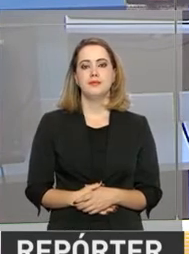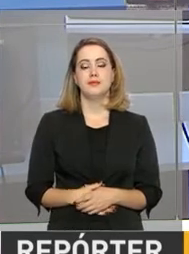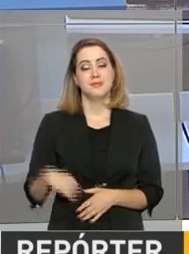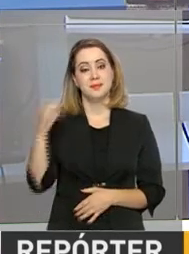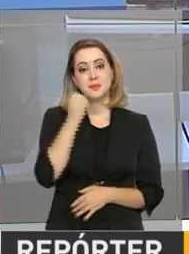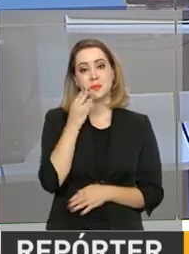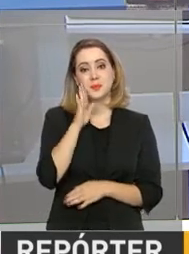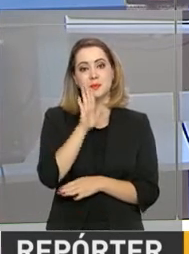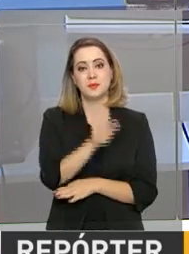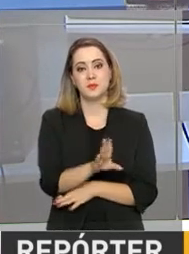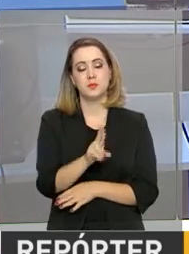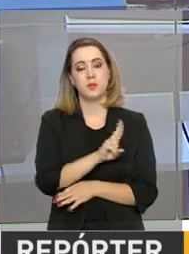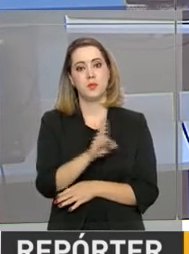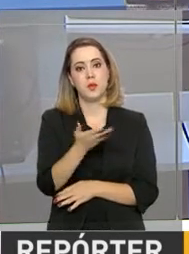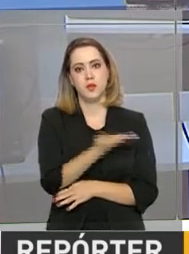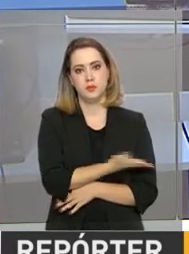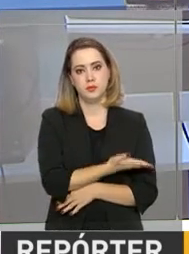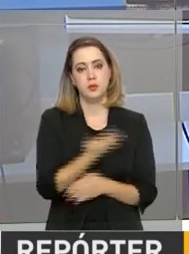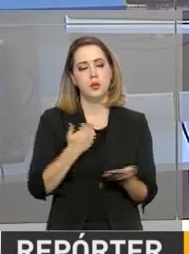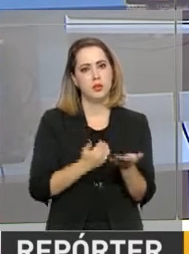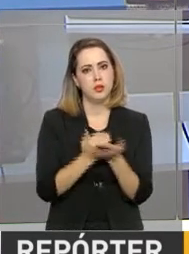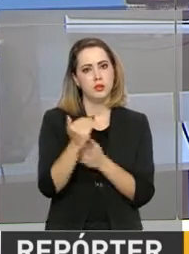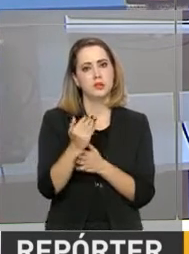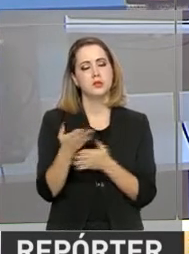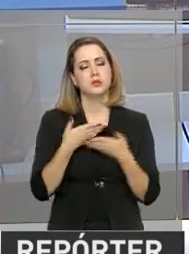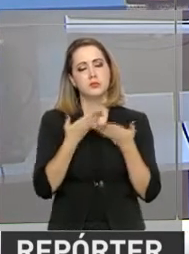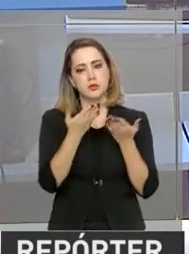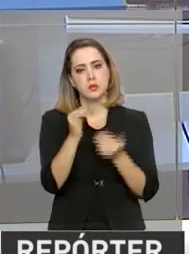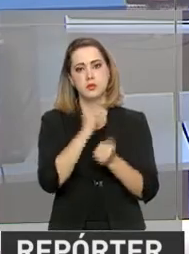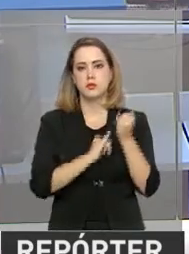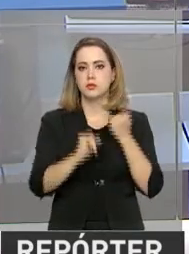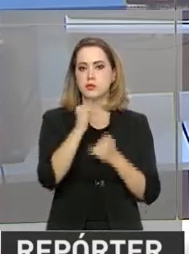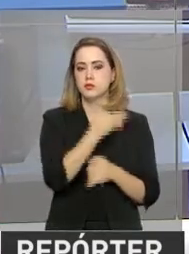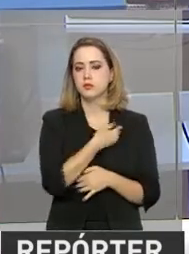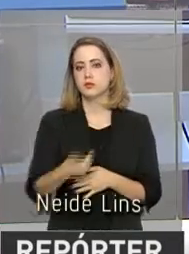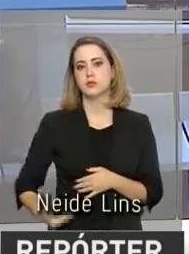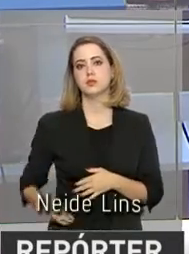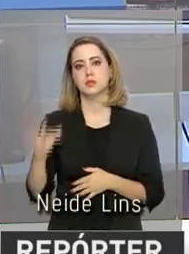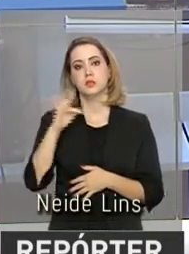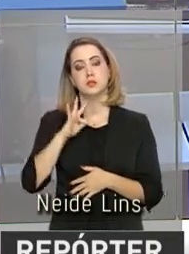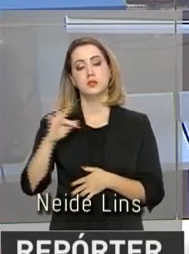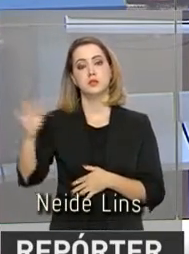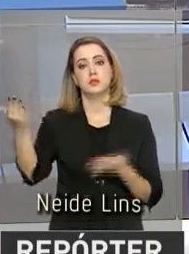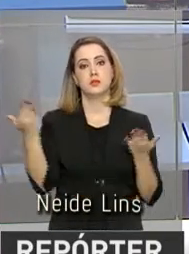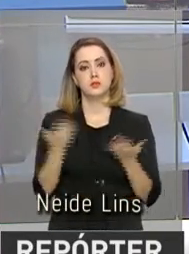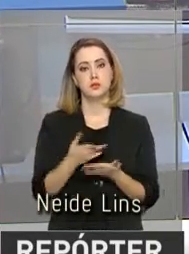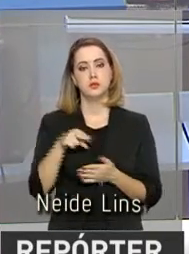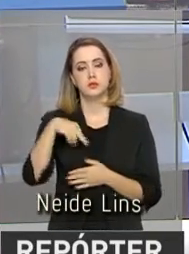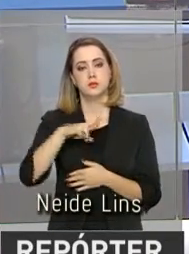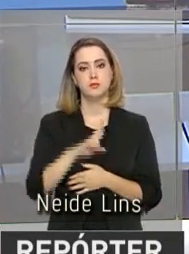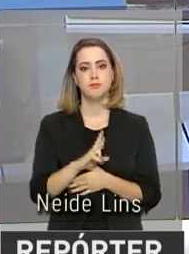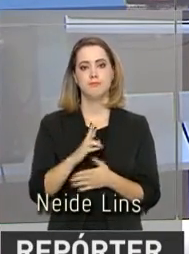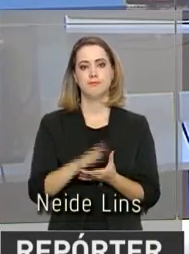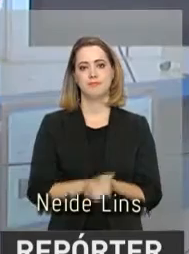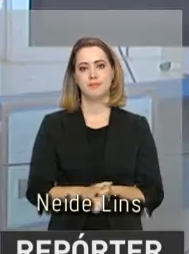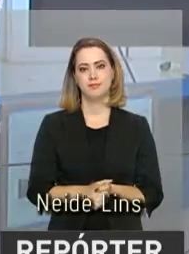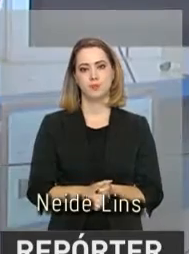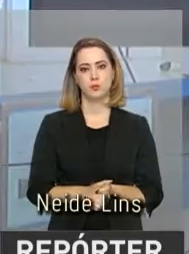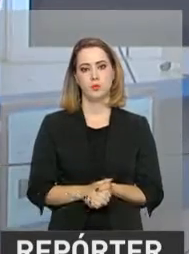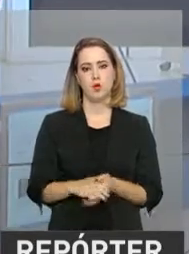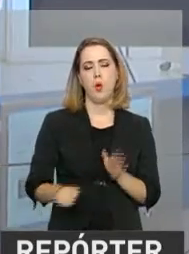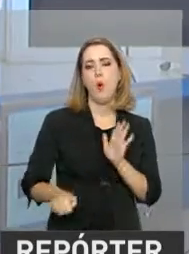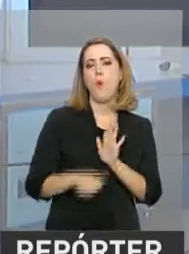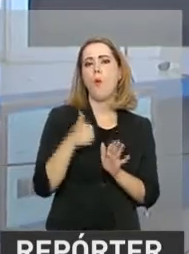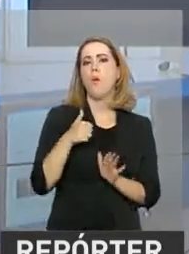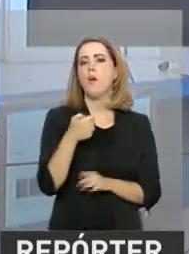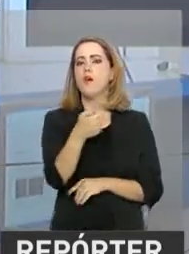Olá, boa tarde. Eu sou José Luiz Filho e a partir de agora trago para você as notícias do governo federal aqui no Repórter NBR. Quase